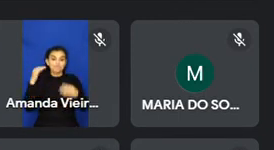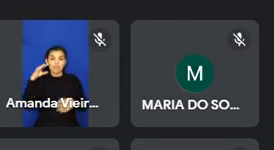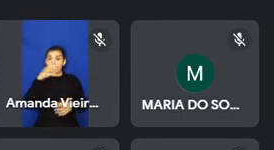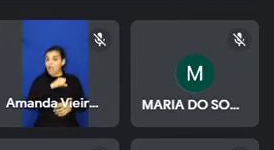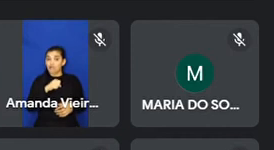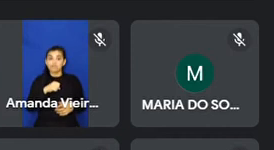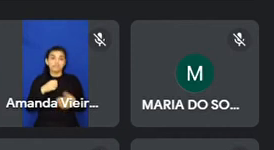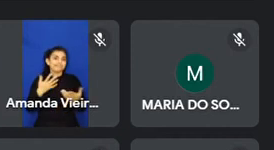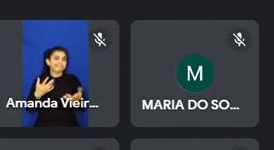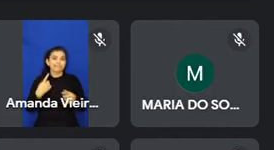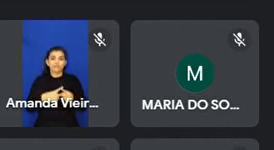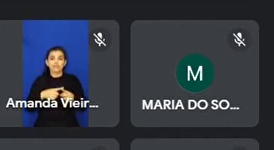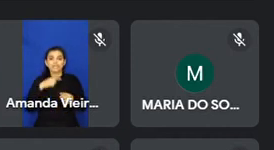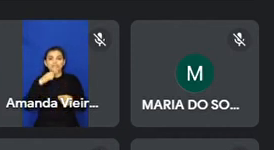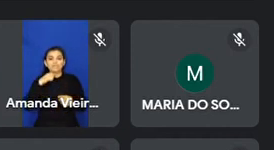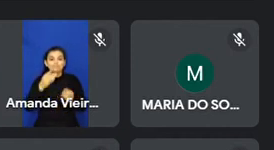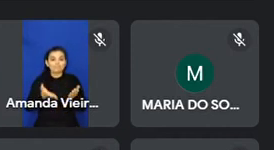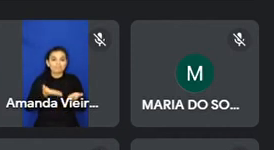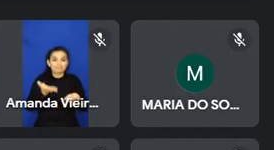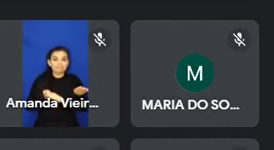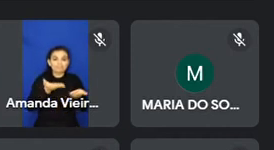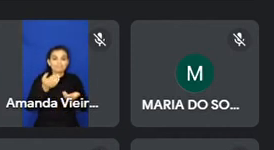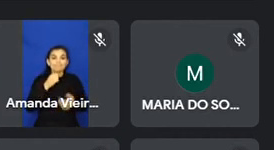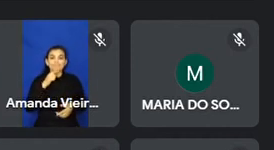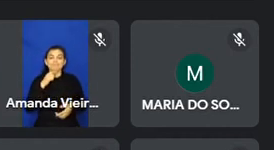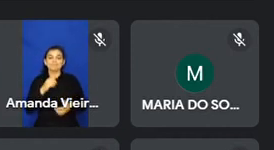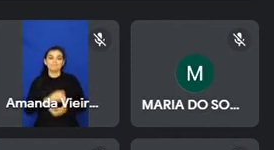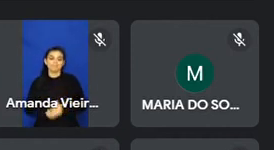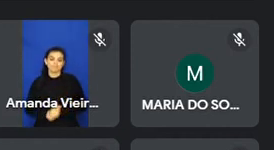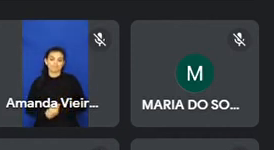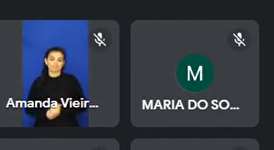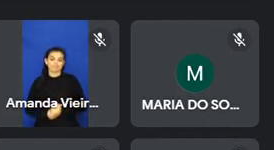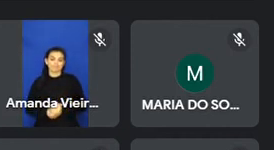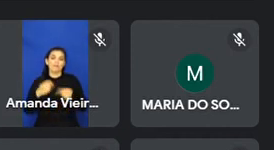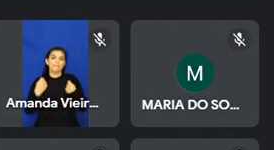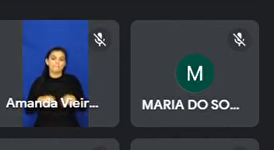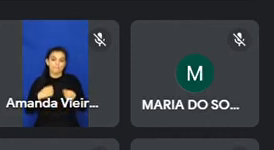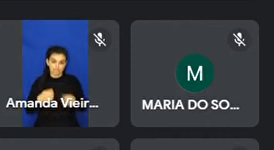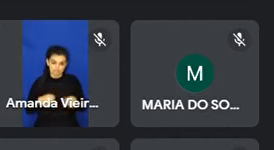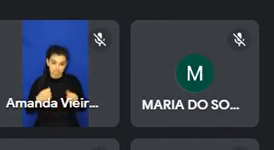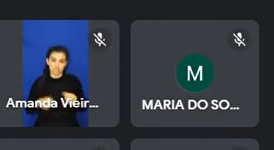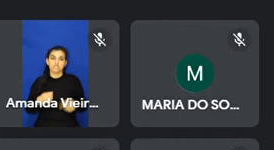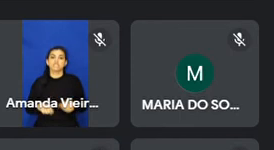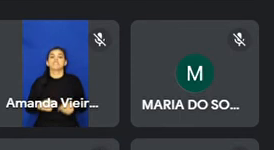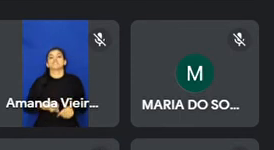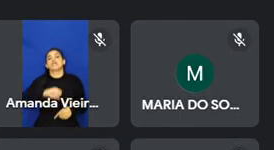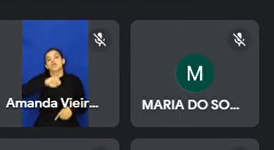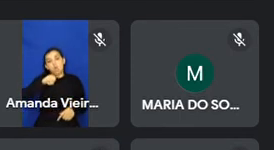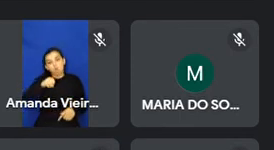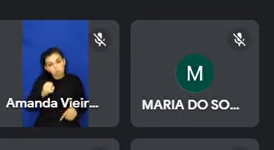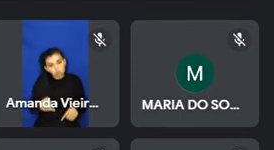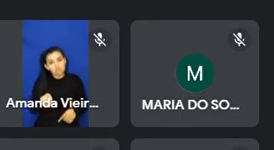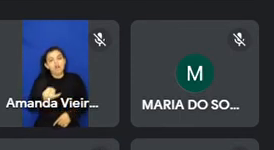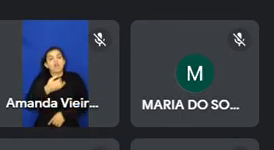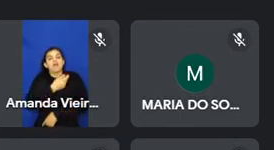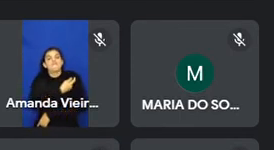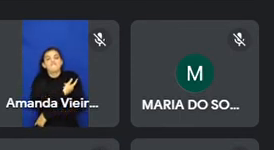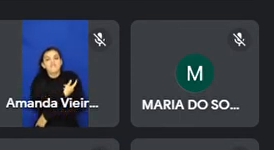conseguiam tratamento. Então, precisava, sim, dar uma chance a essas vacinas para tentar resolver